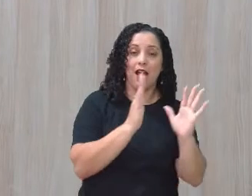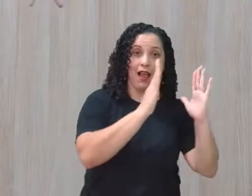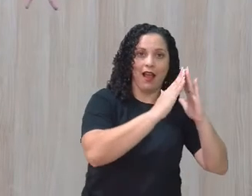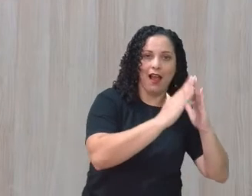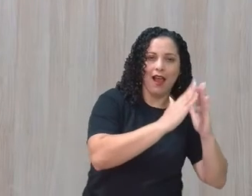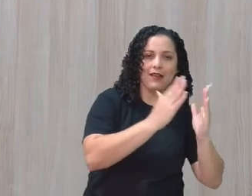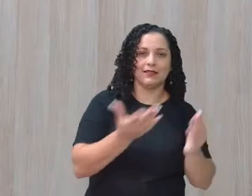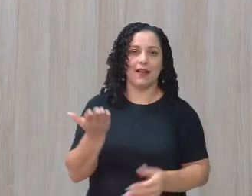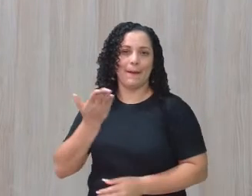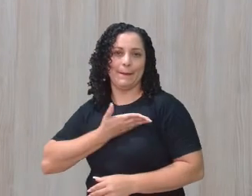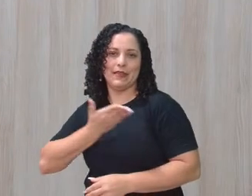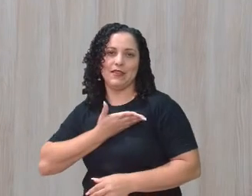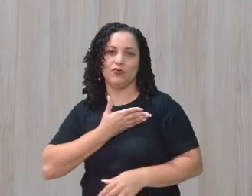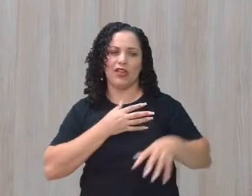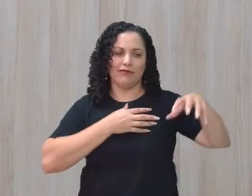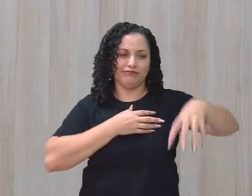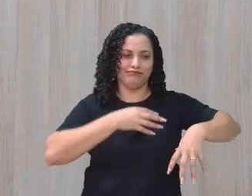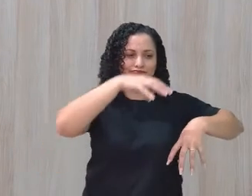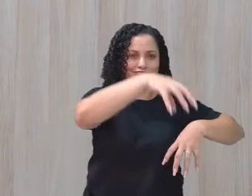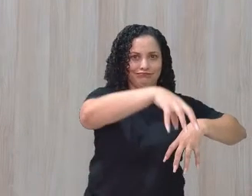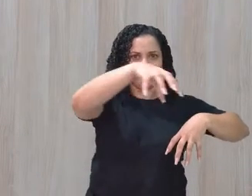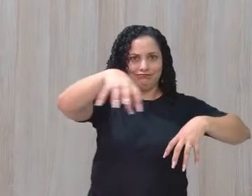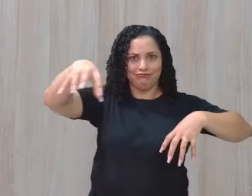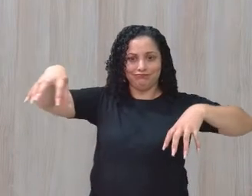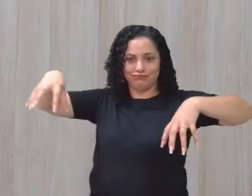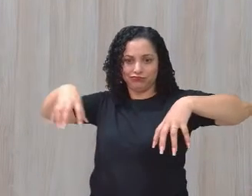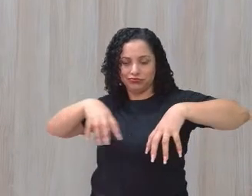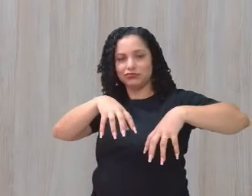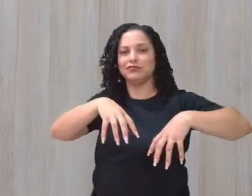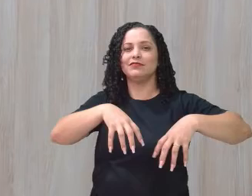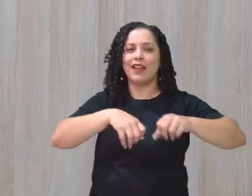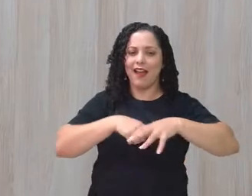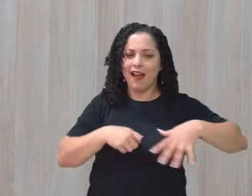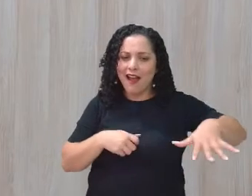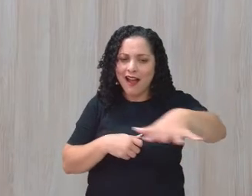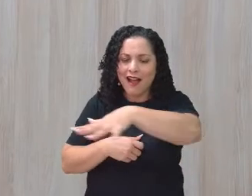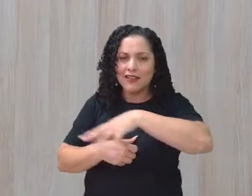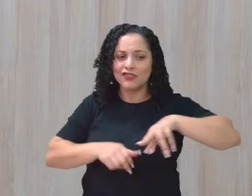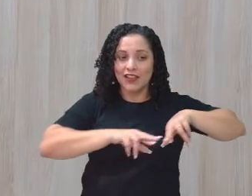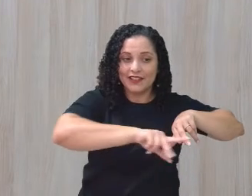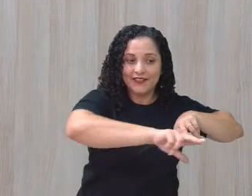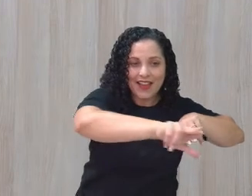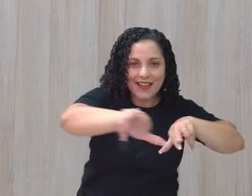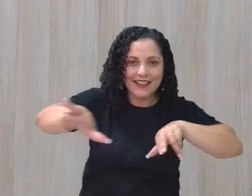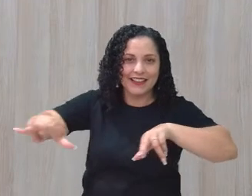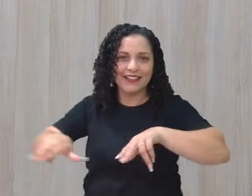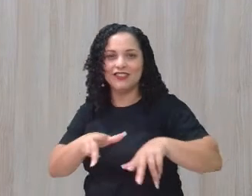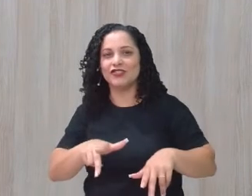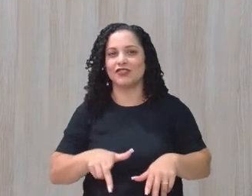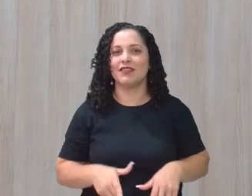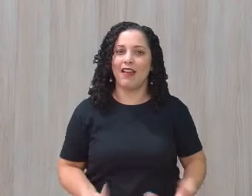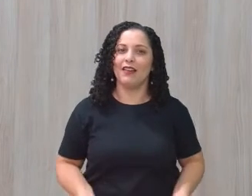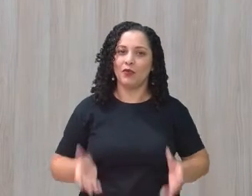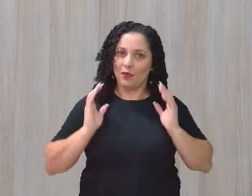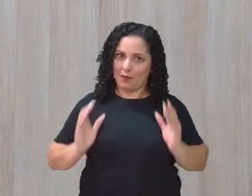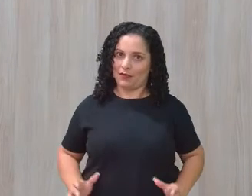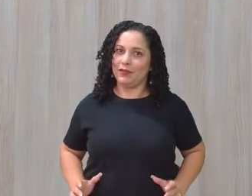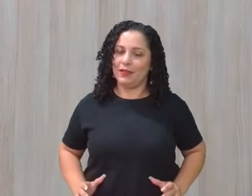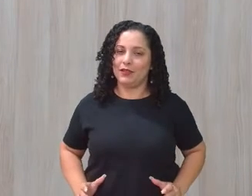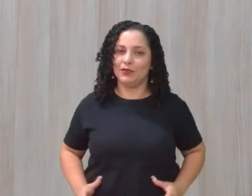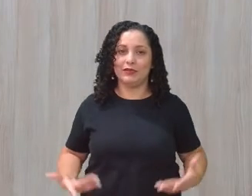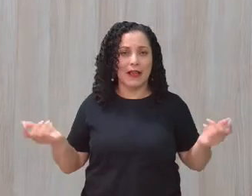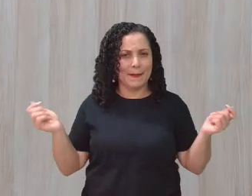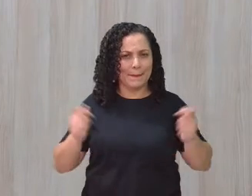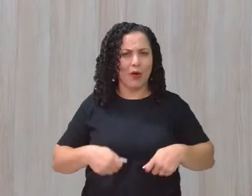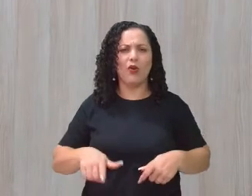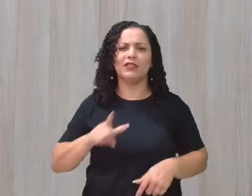os amigos. Então, todas essas áreas são camadas profundas da nossa personalidade. A personagem, ela pode